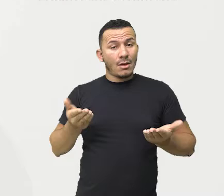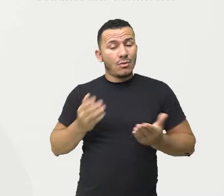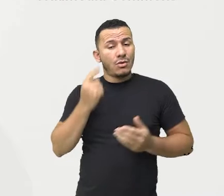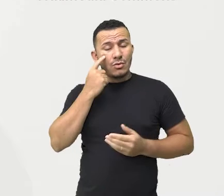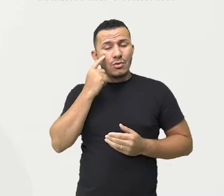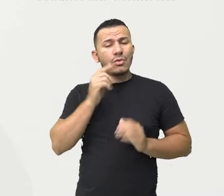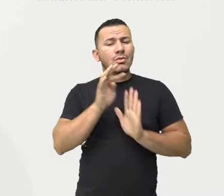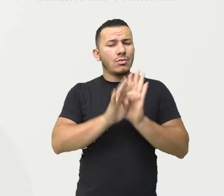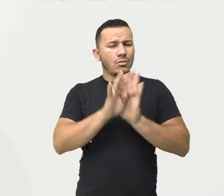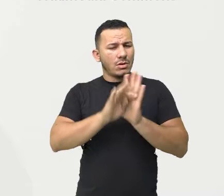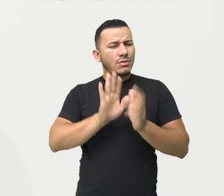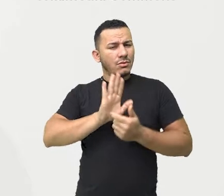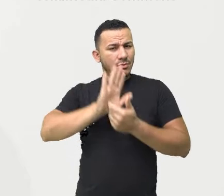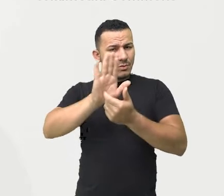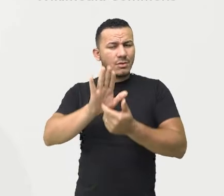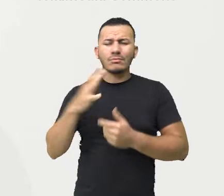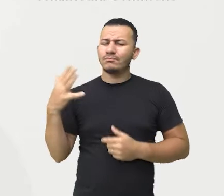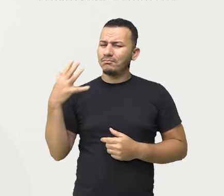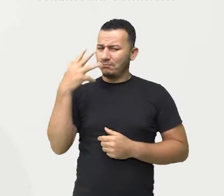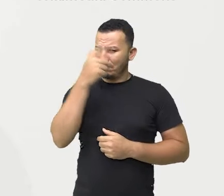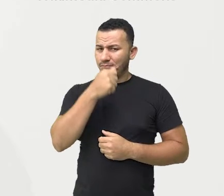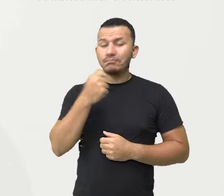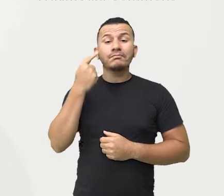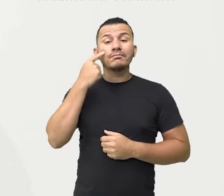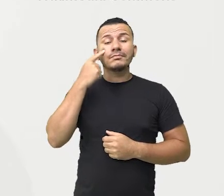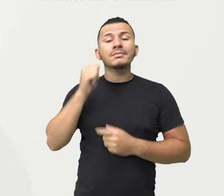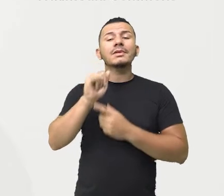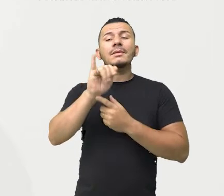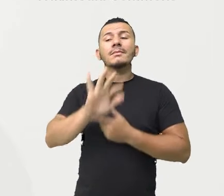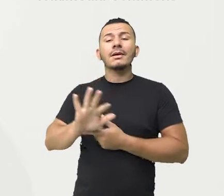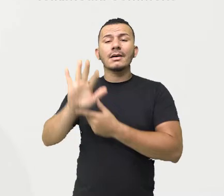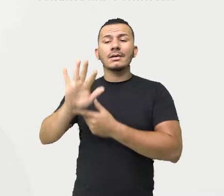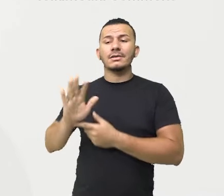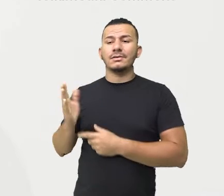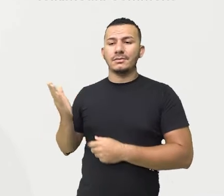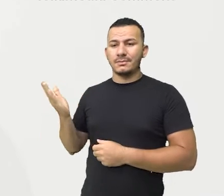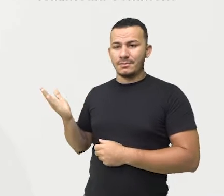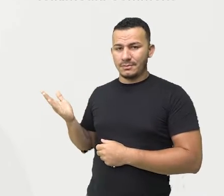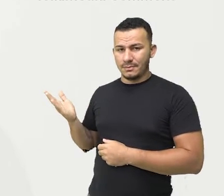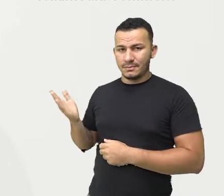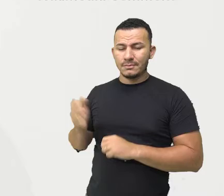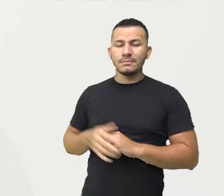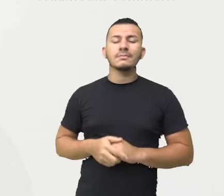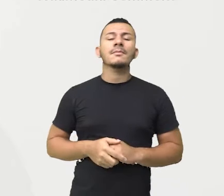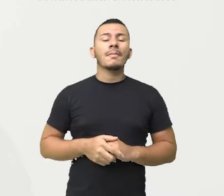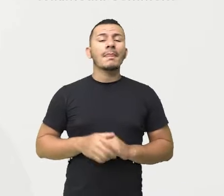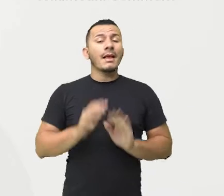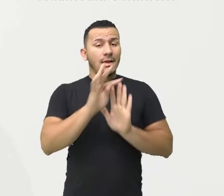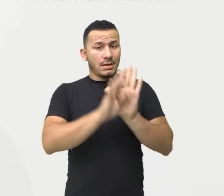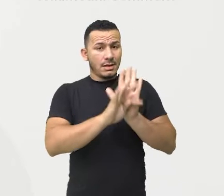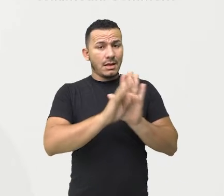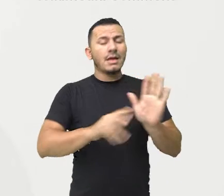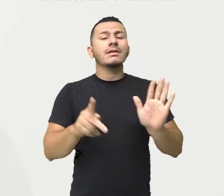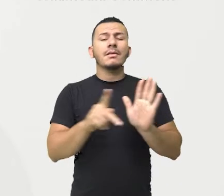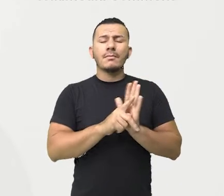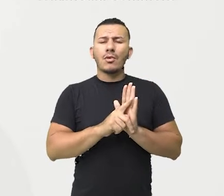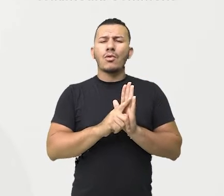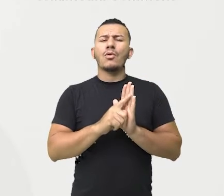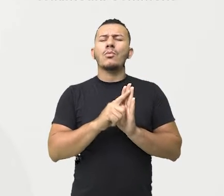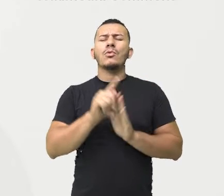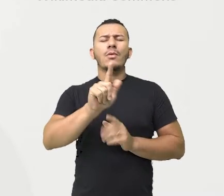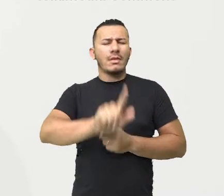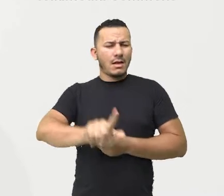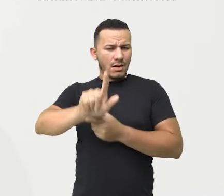texto é lindo. Olha aí essa imagem. Esse texto faz parte do romance de José